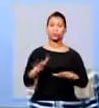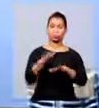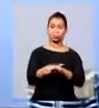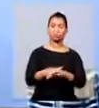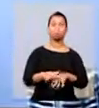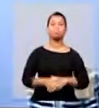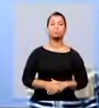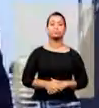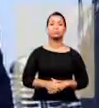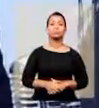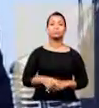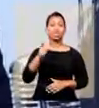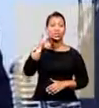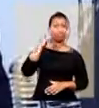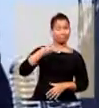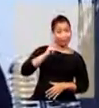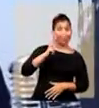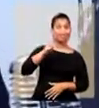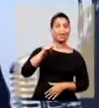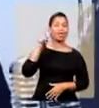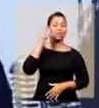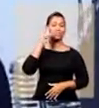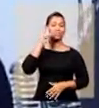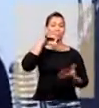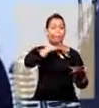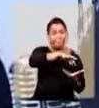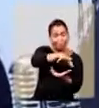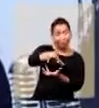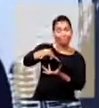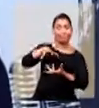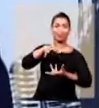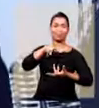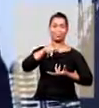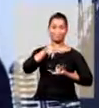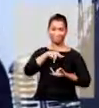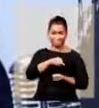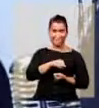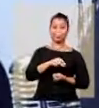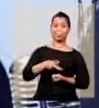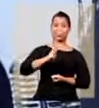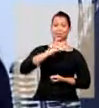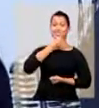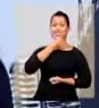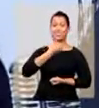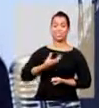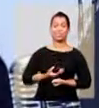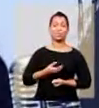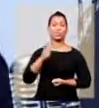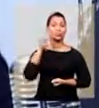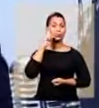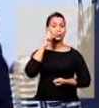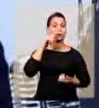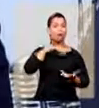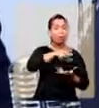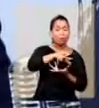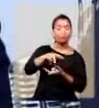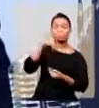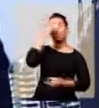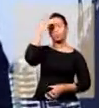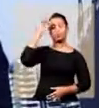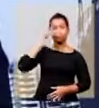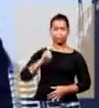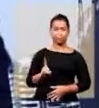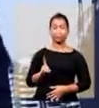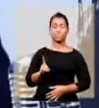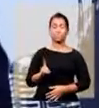esquecemos de falar, né? Dia 3 de dezembro, Dia Internacional da Pessoa com Deficiência, reconhecido pela ONU, né? Isso. Exatamente. Tá certo,